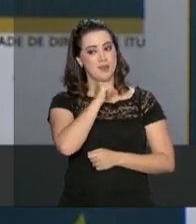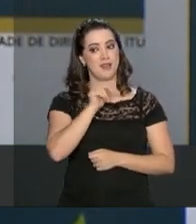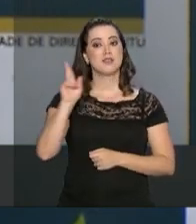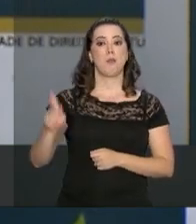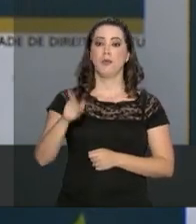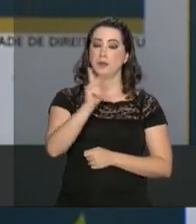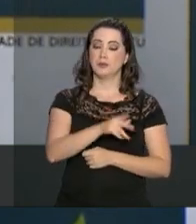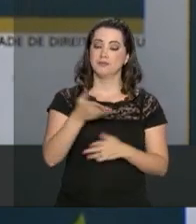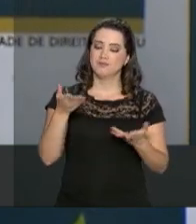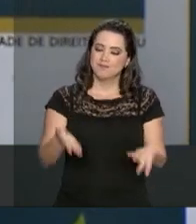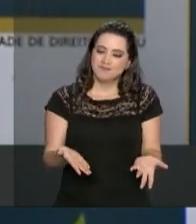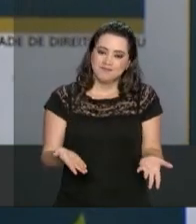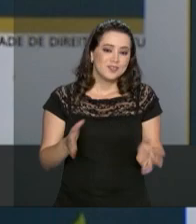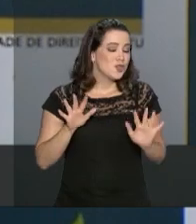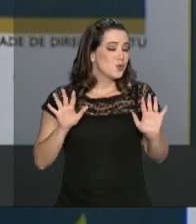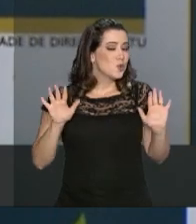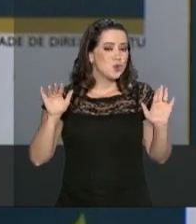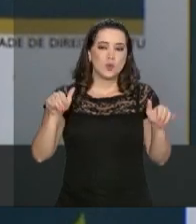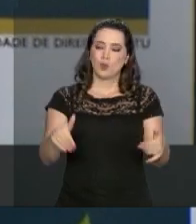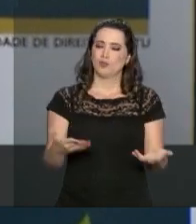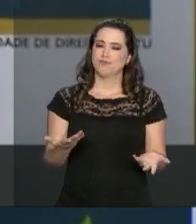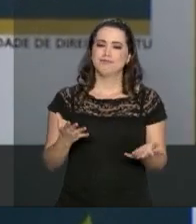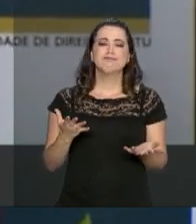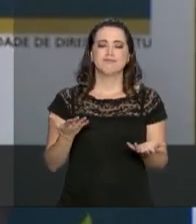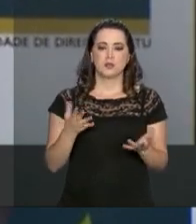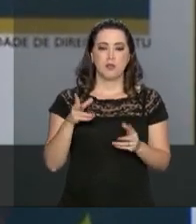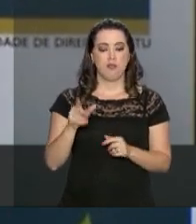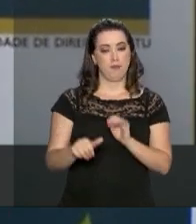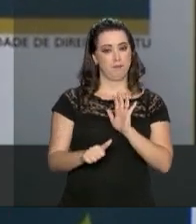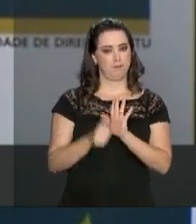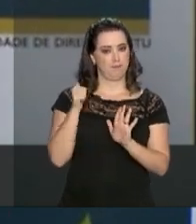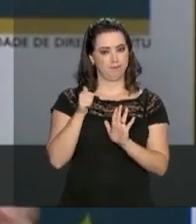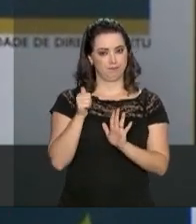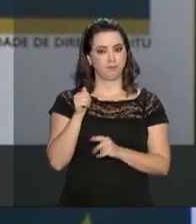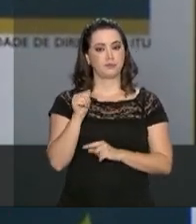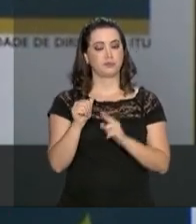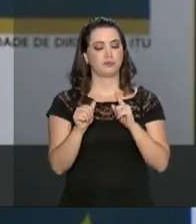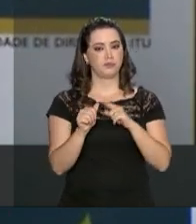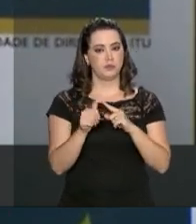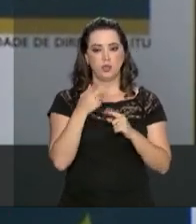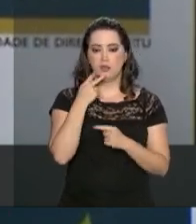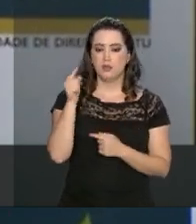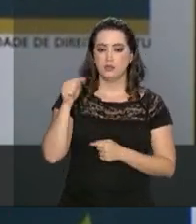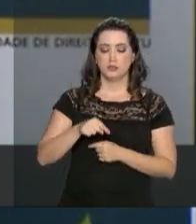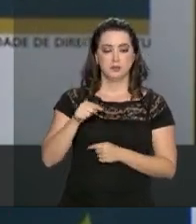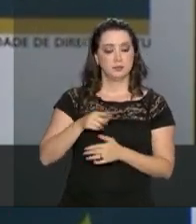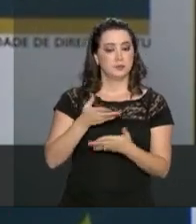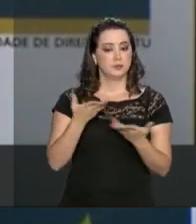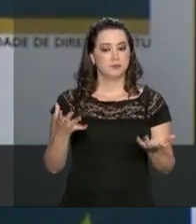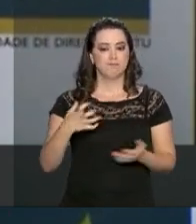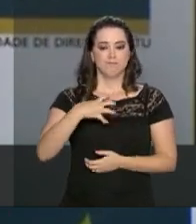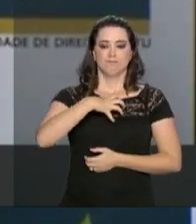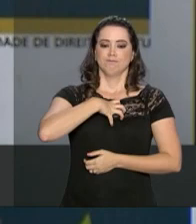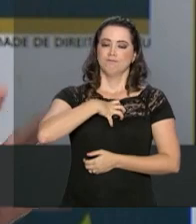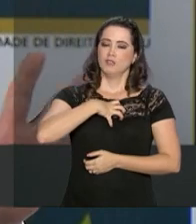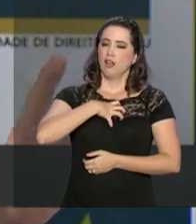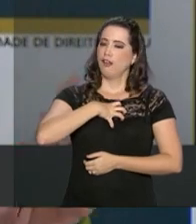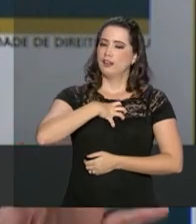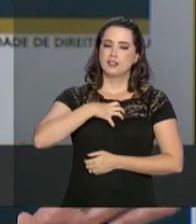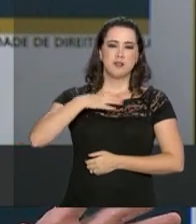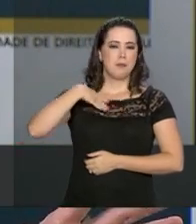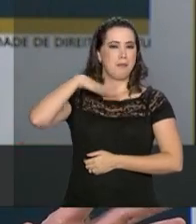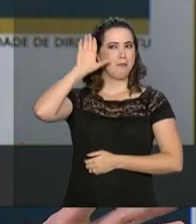professores, enfim, dizer em primeiro lugar que aqui, viu, Mário, viu, Maria Lúcia, eu me sinto